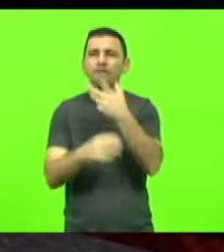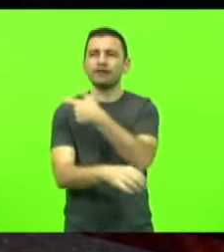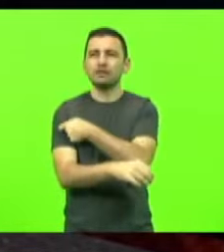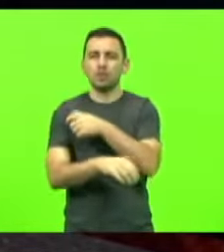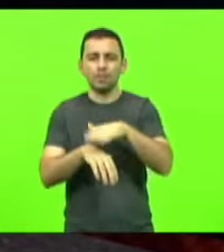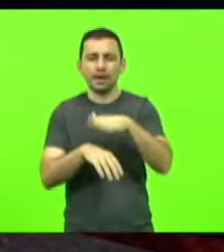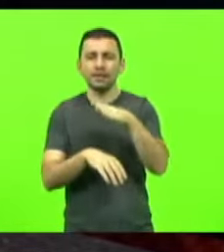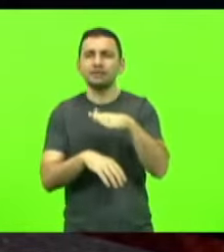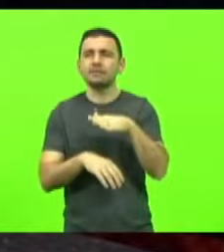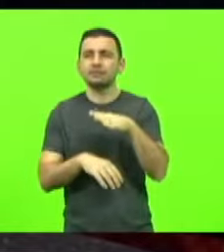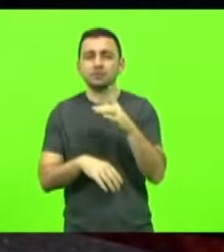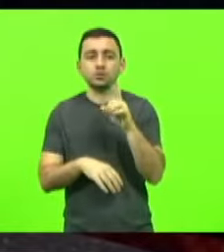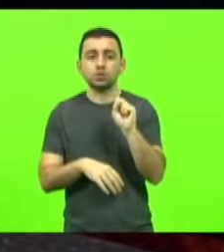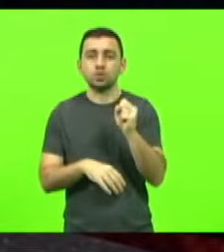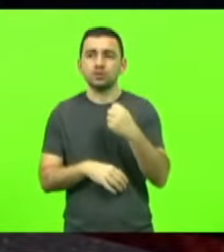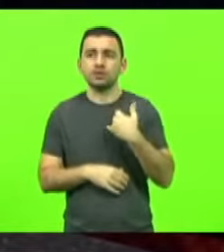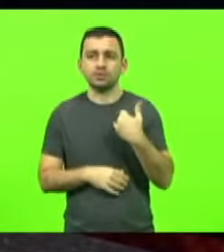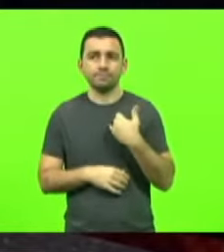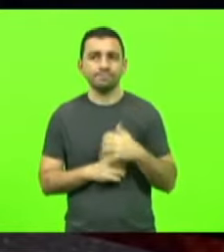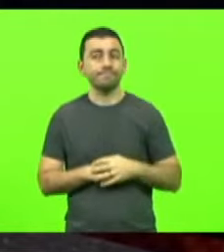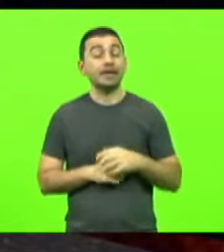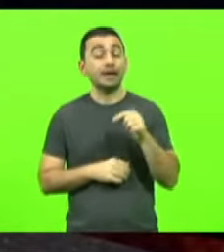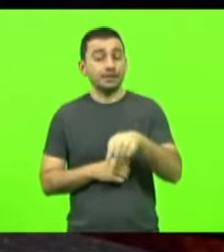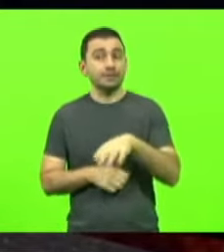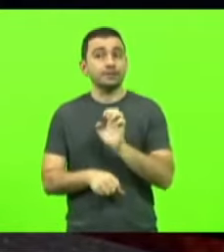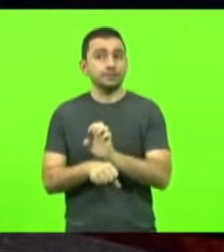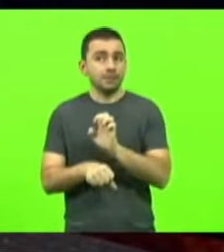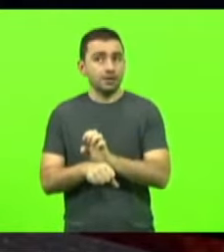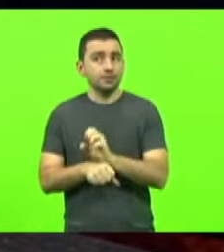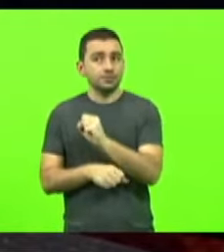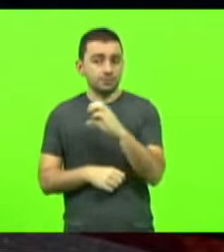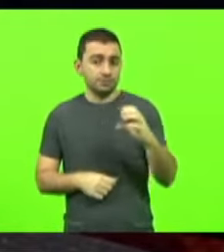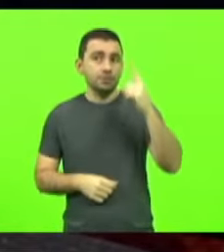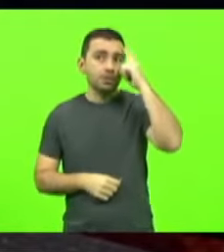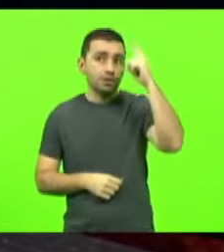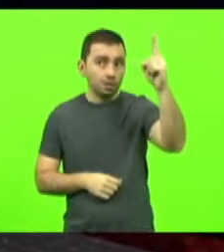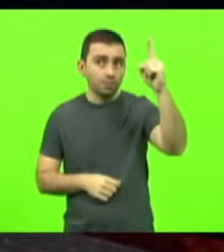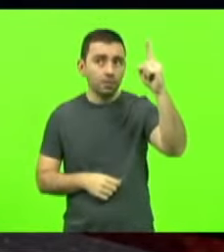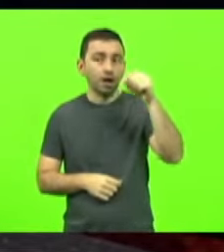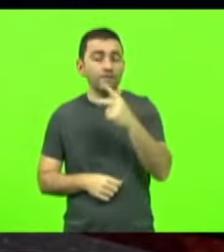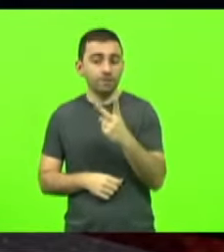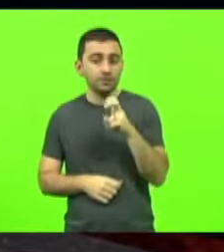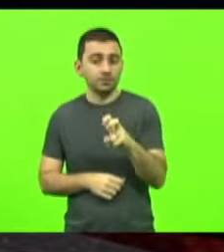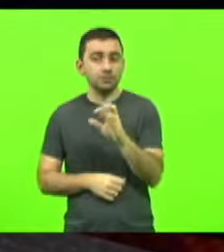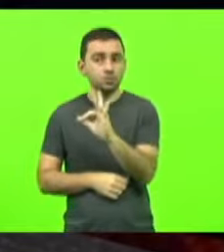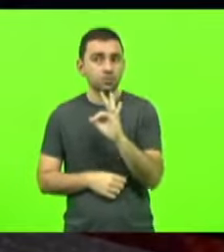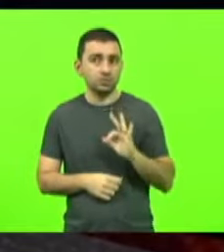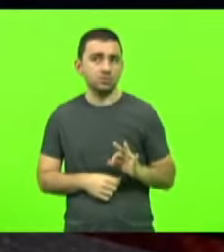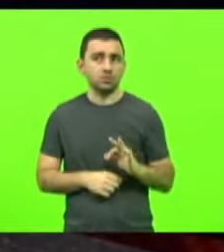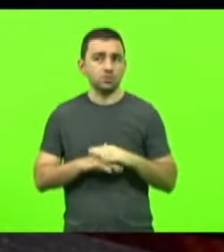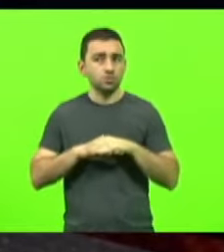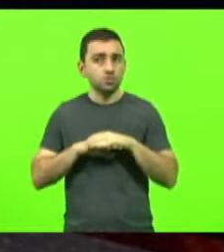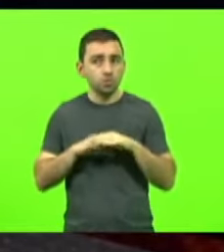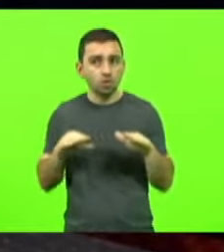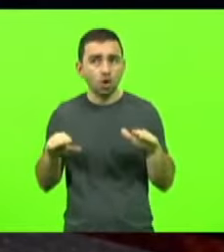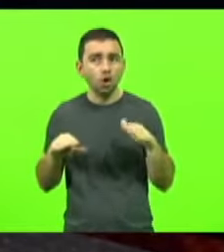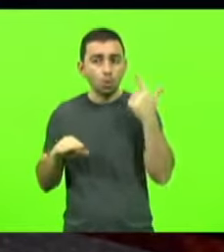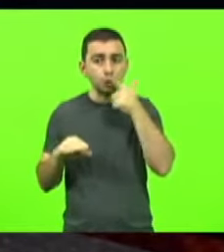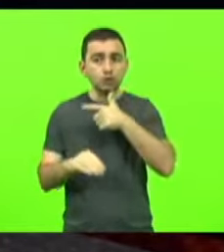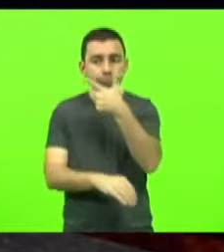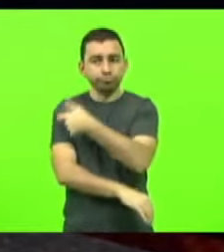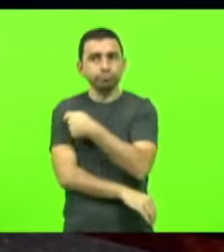18. Lembrando que nós, aqui no estado, apenas 25% chegou à segunda